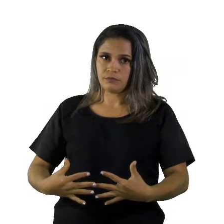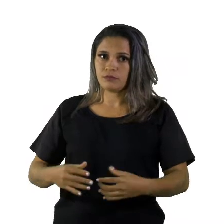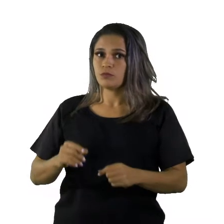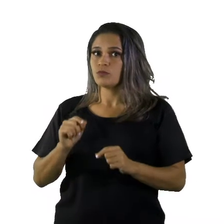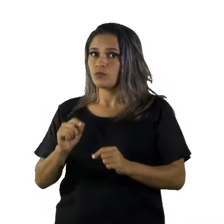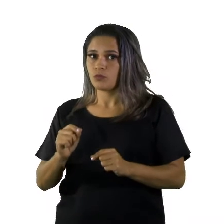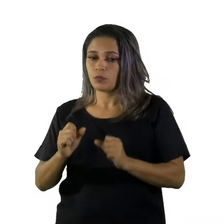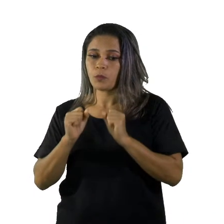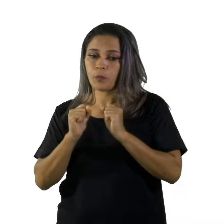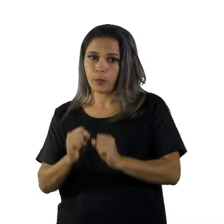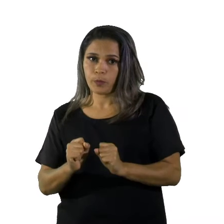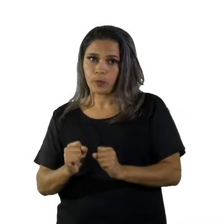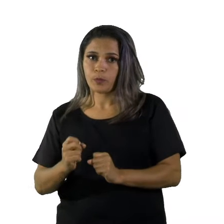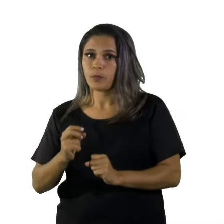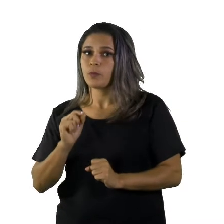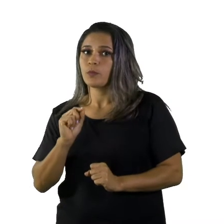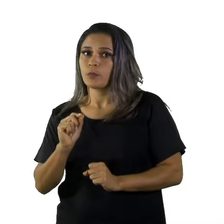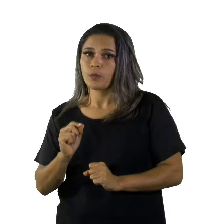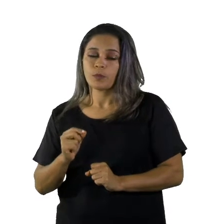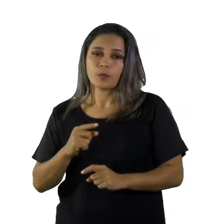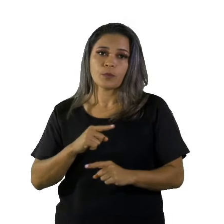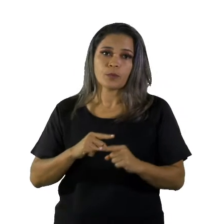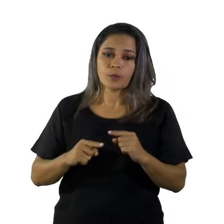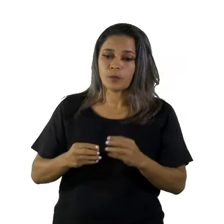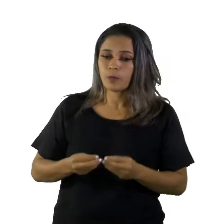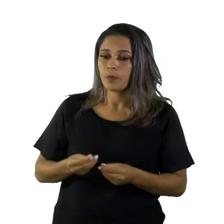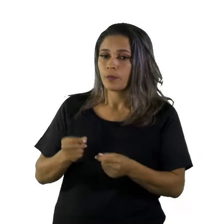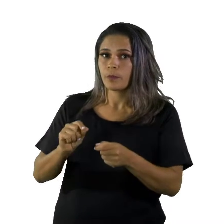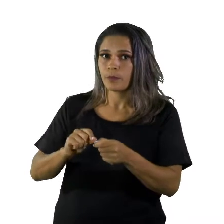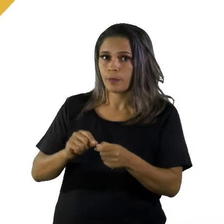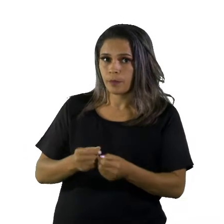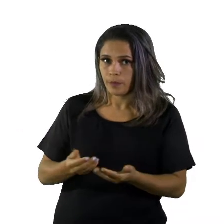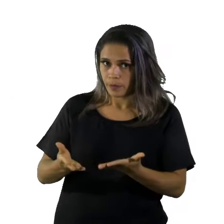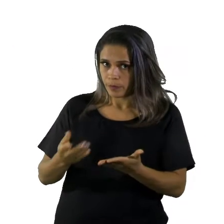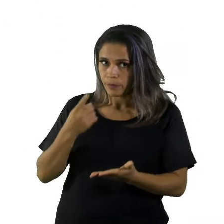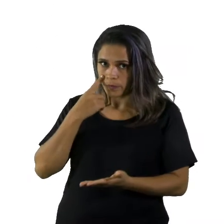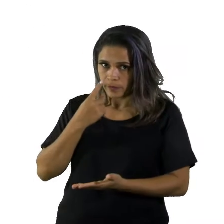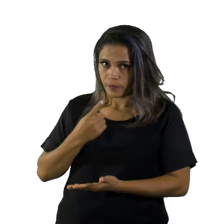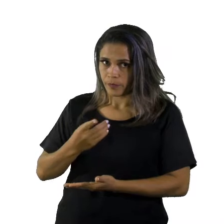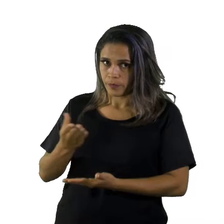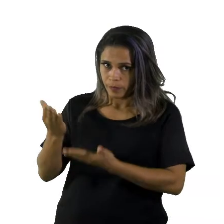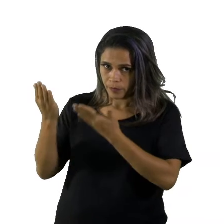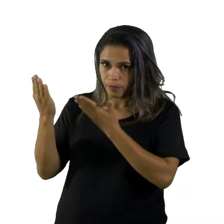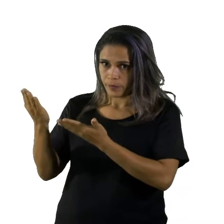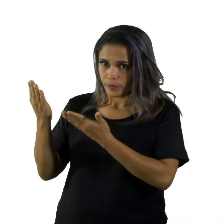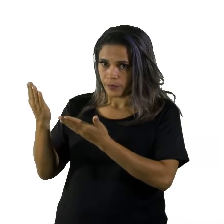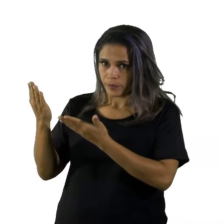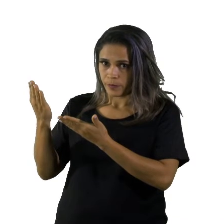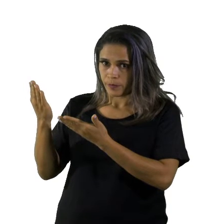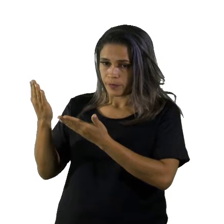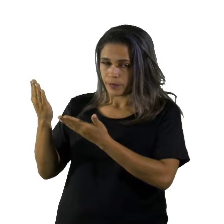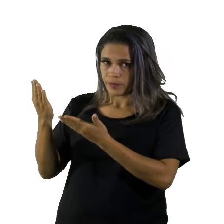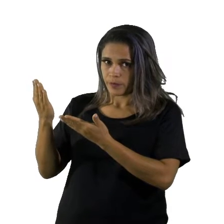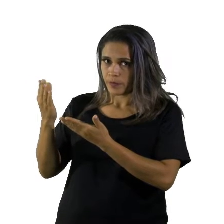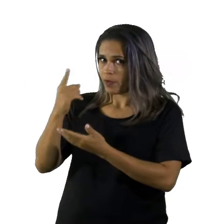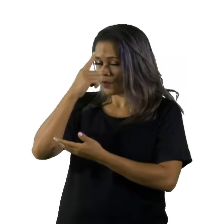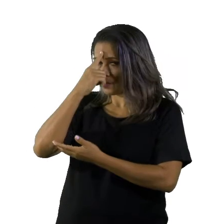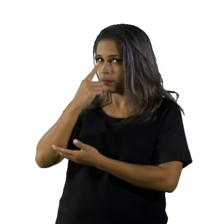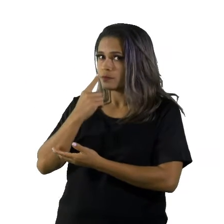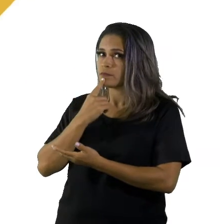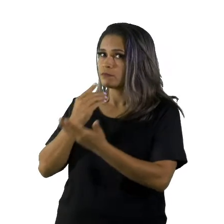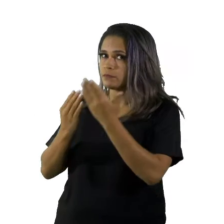e o que não se deve reproduzir. Confiram a imagem da psicóloga.